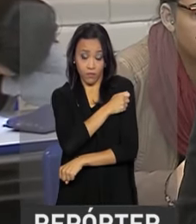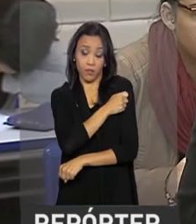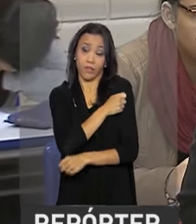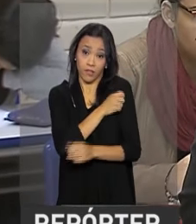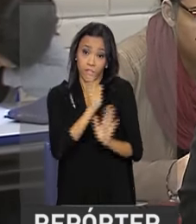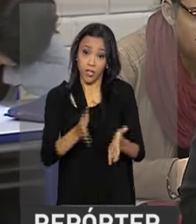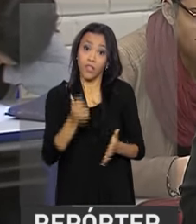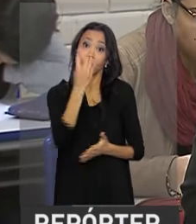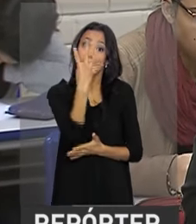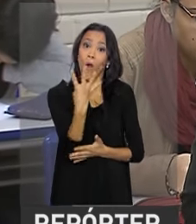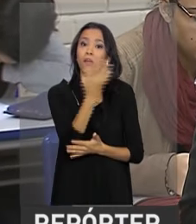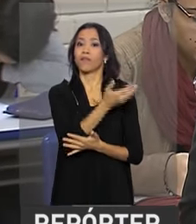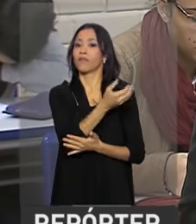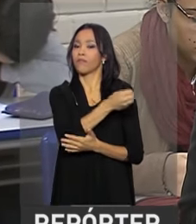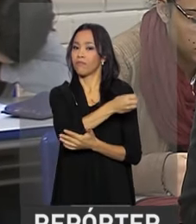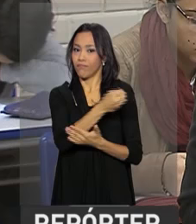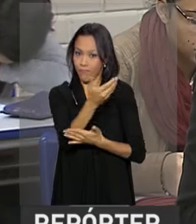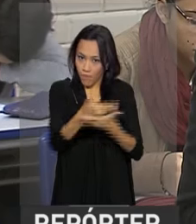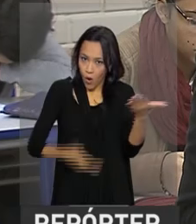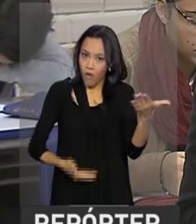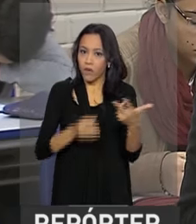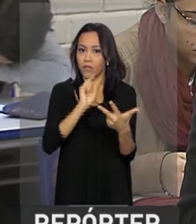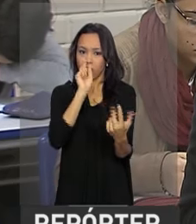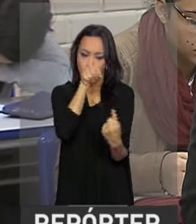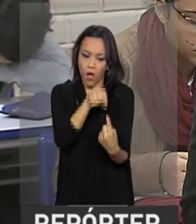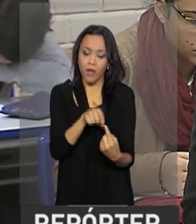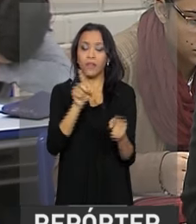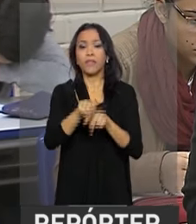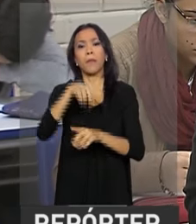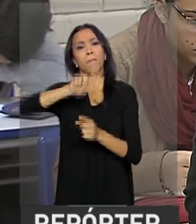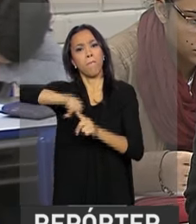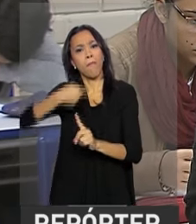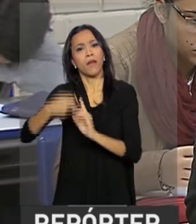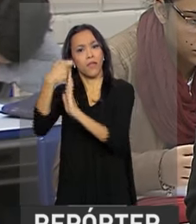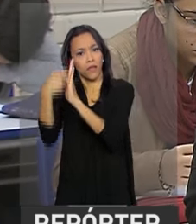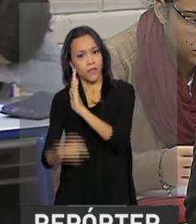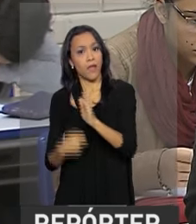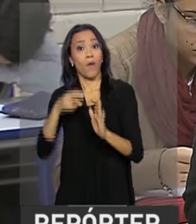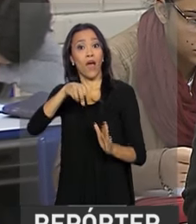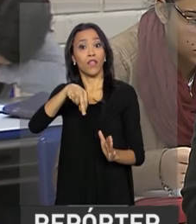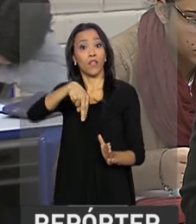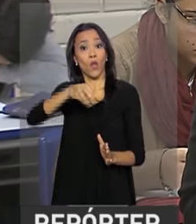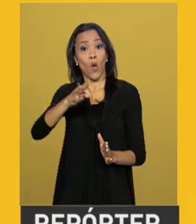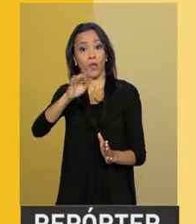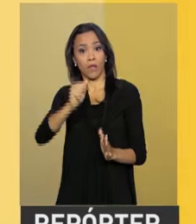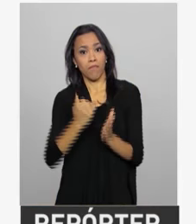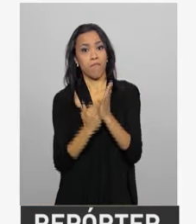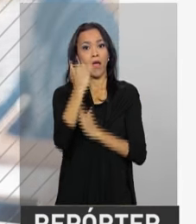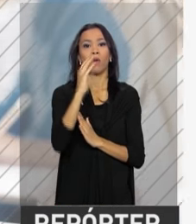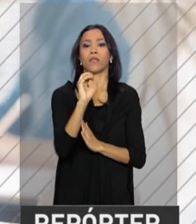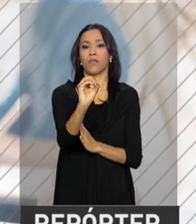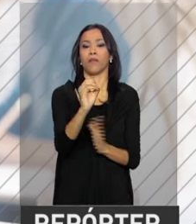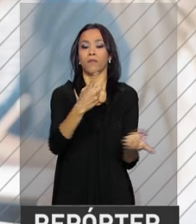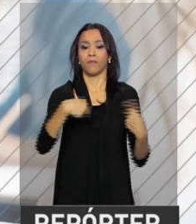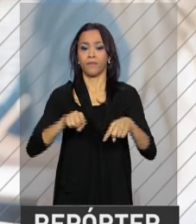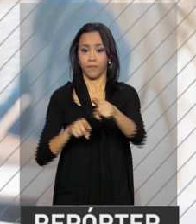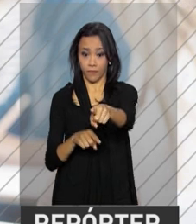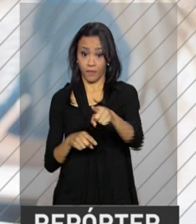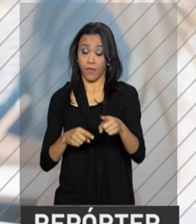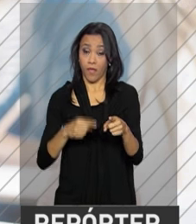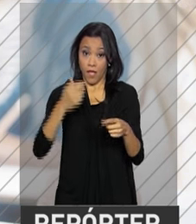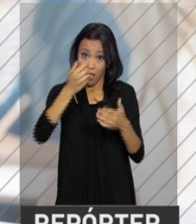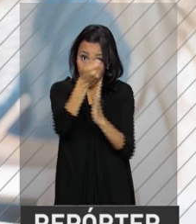realizaram as 4 provas objetivas e a redação e tiveram nota maior que 0. O desempenho dos alunos